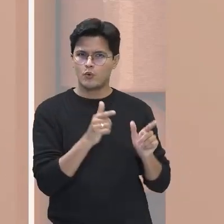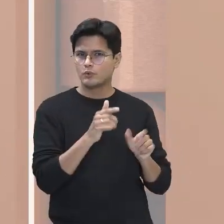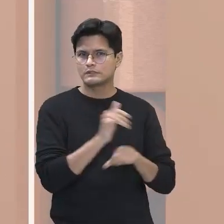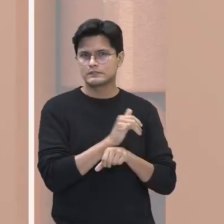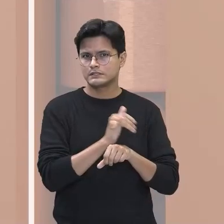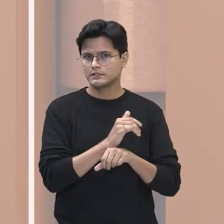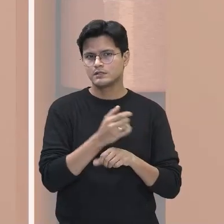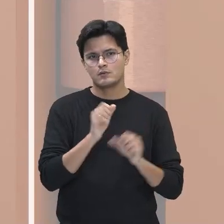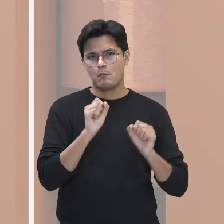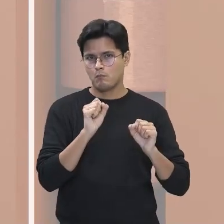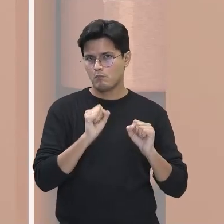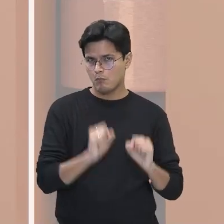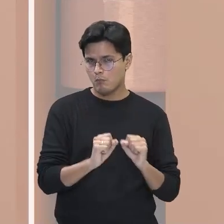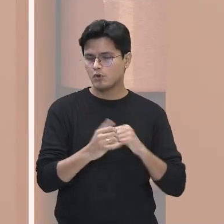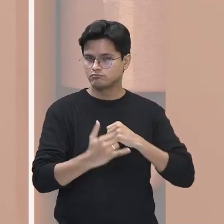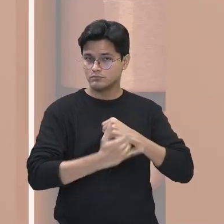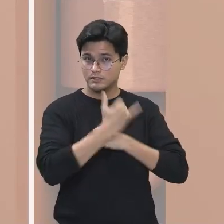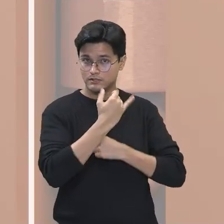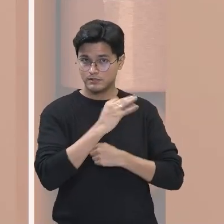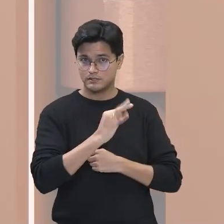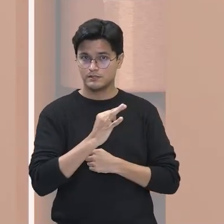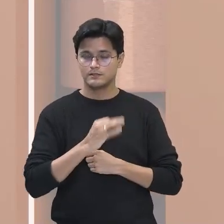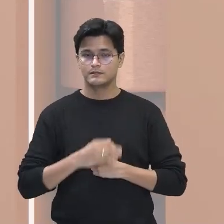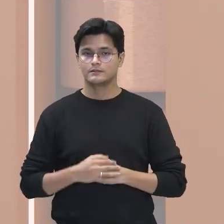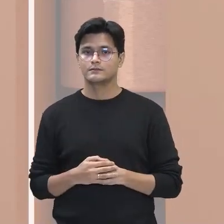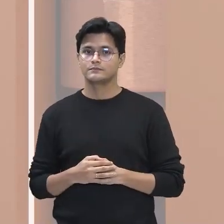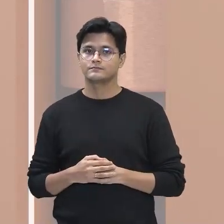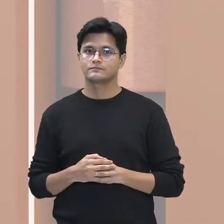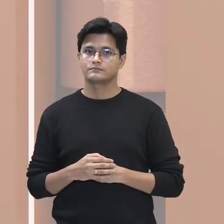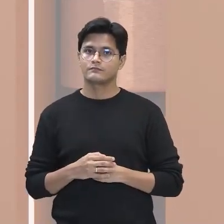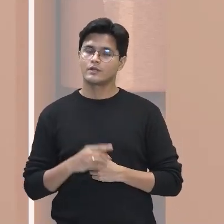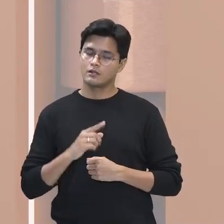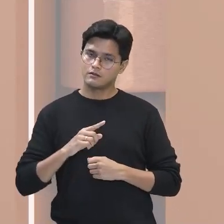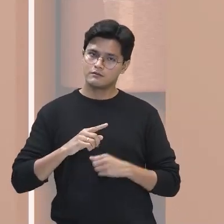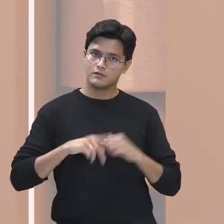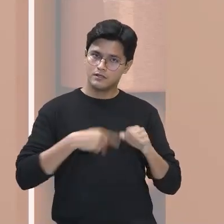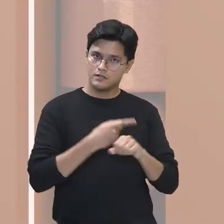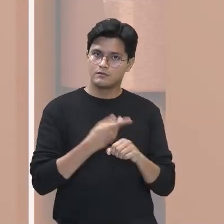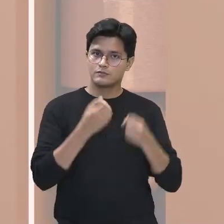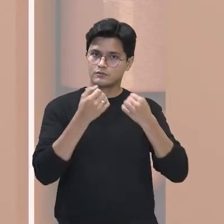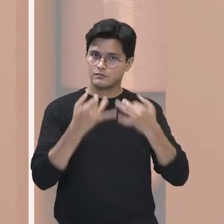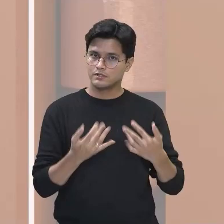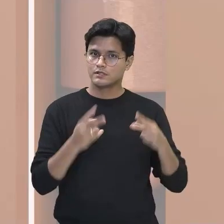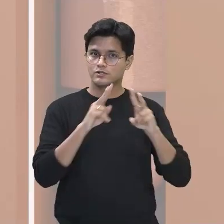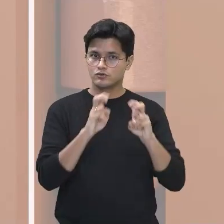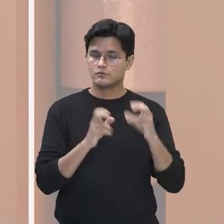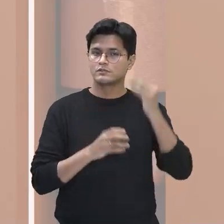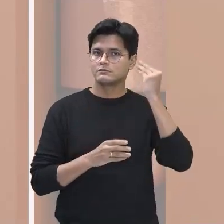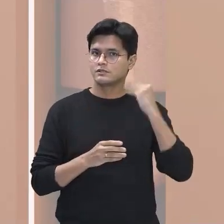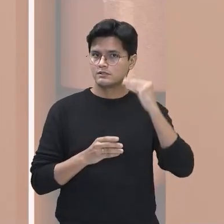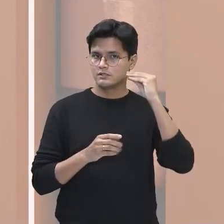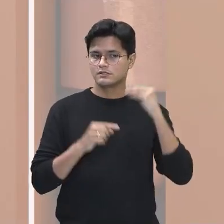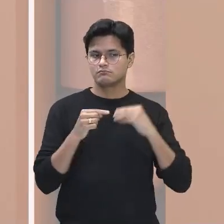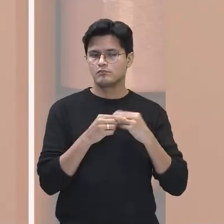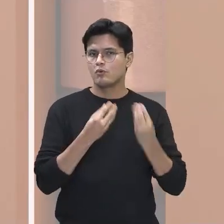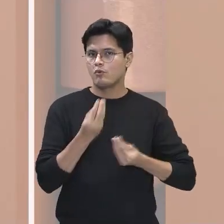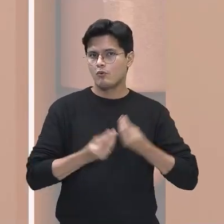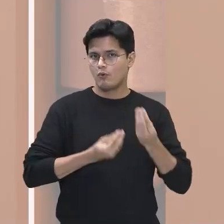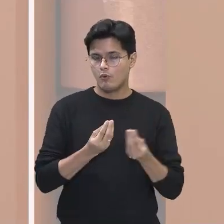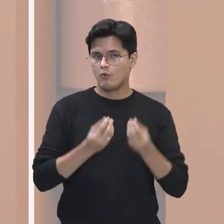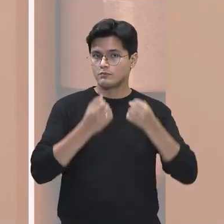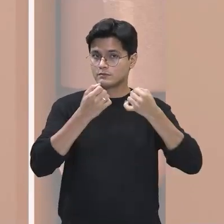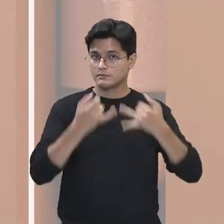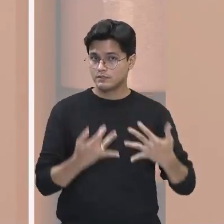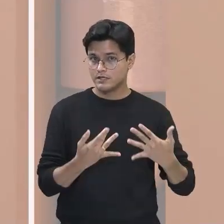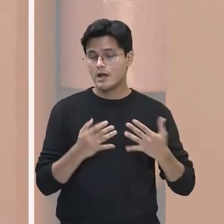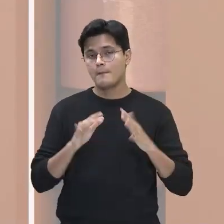enganar. Os sentidos vão nos enganar, né? A gente vai já ver a questão da experiência, como é que eles vão defender isso daí. Mas aqui para a